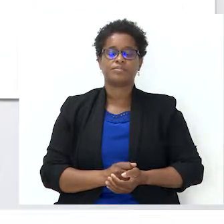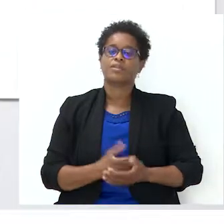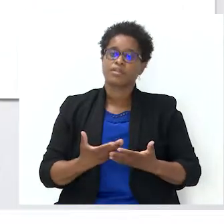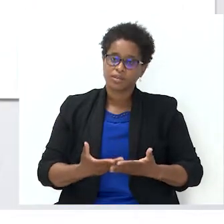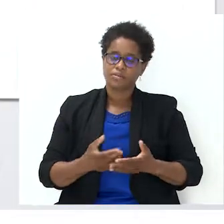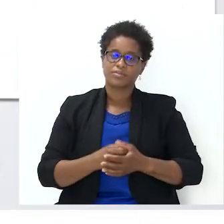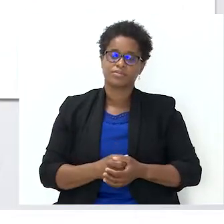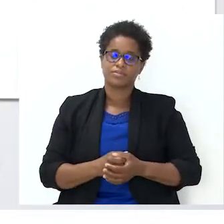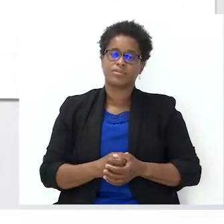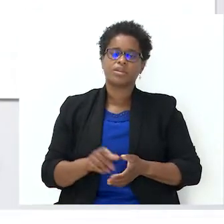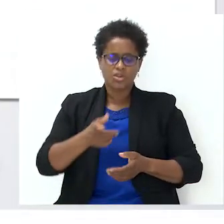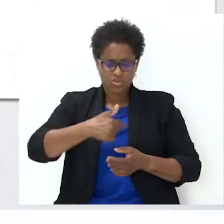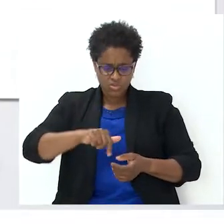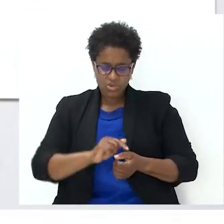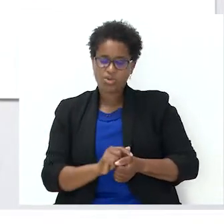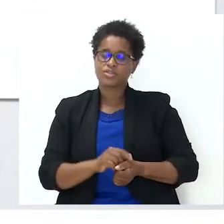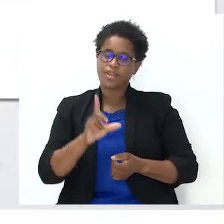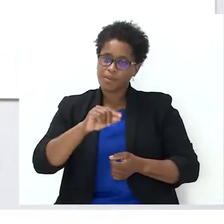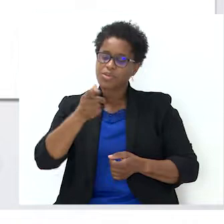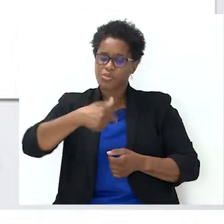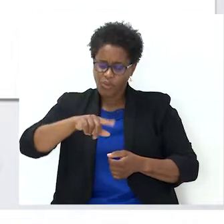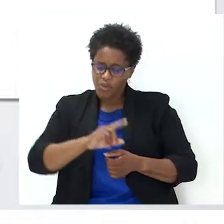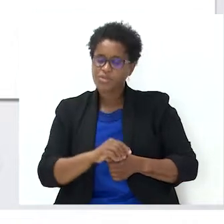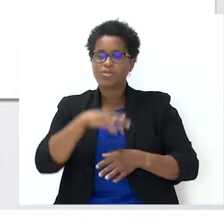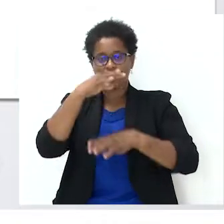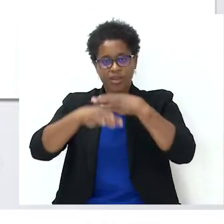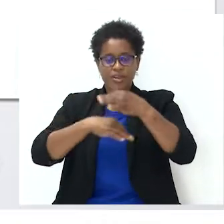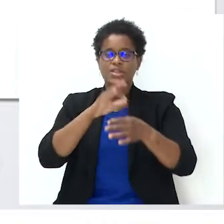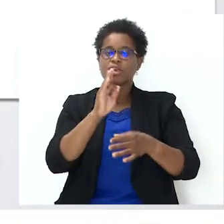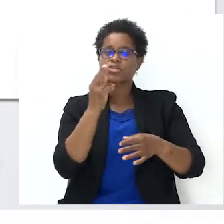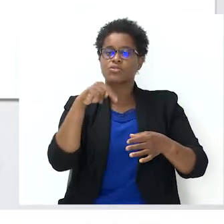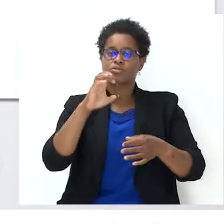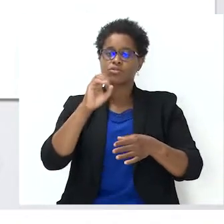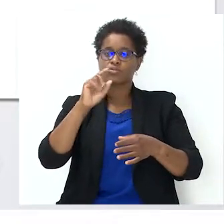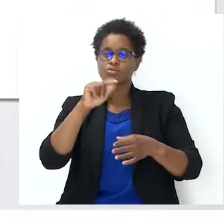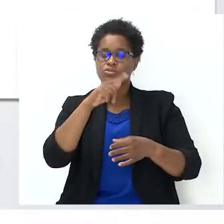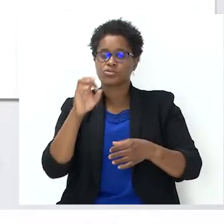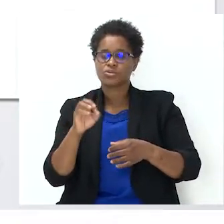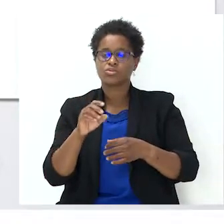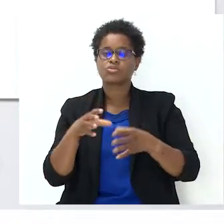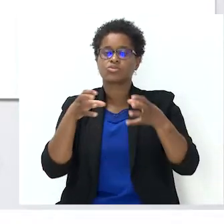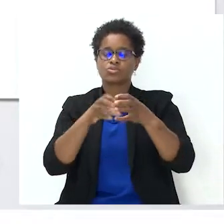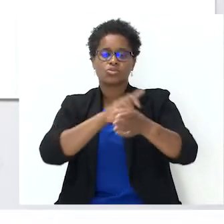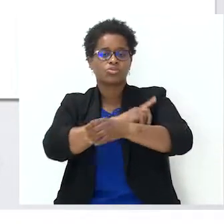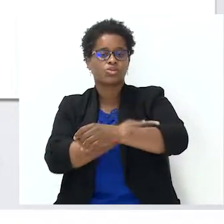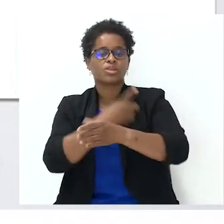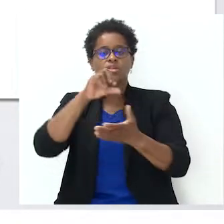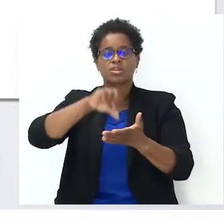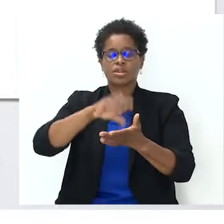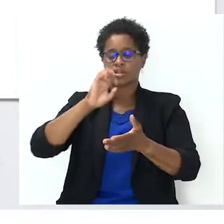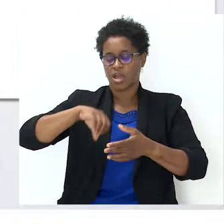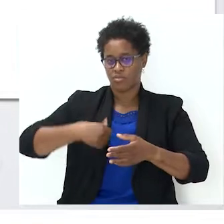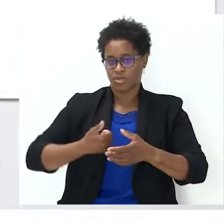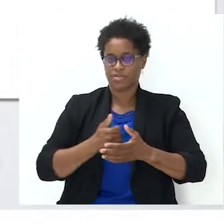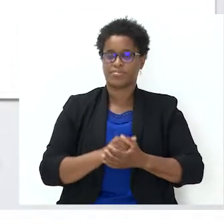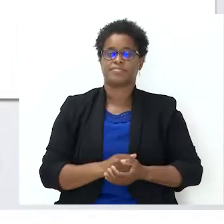Também nós vamos falar das funções dos órgãos do poder central de Cabo